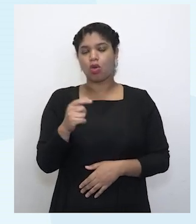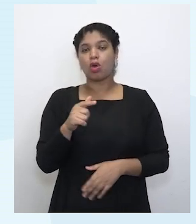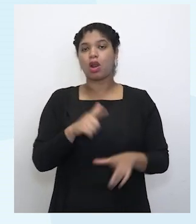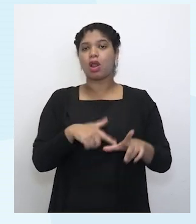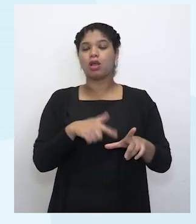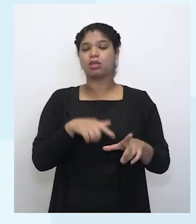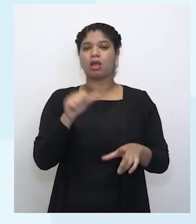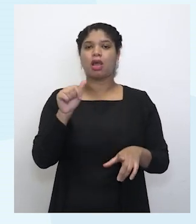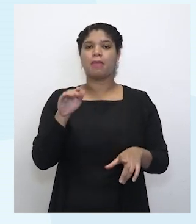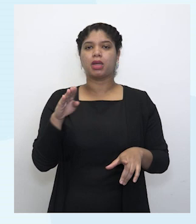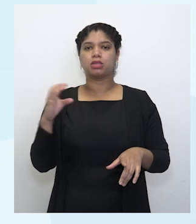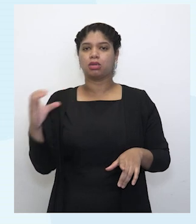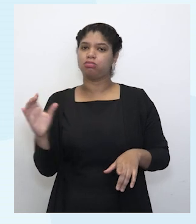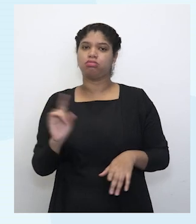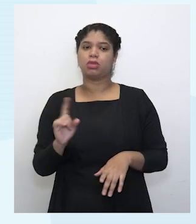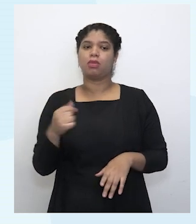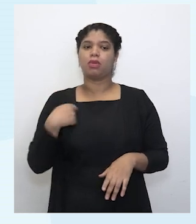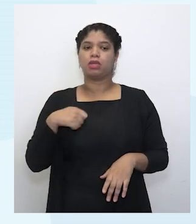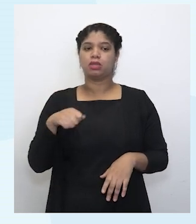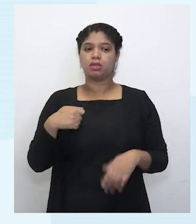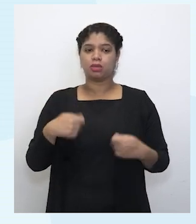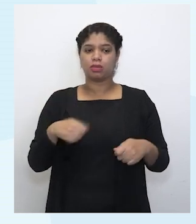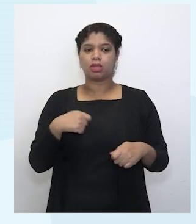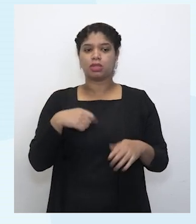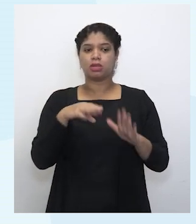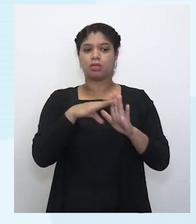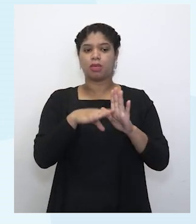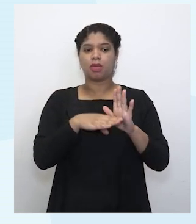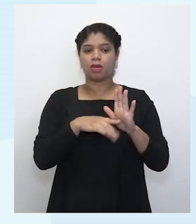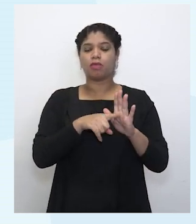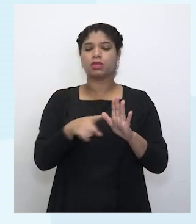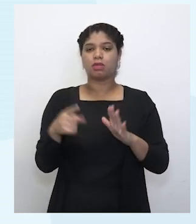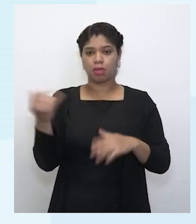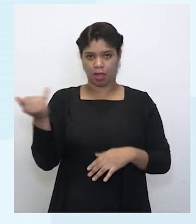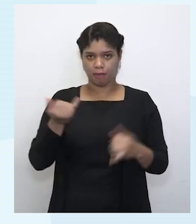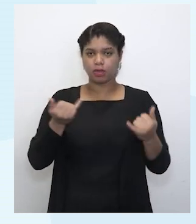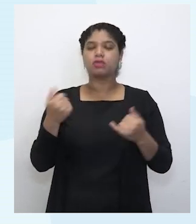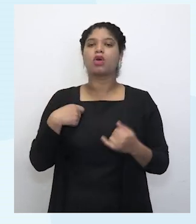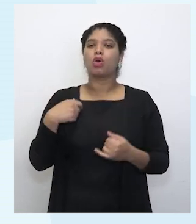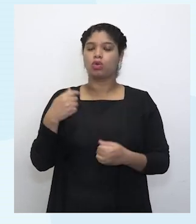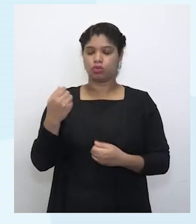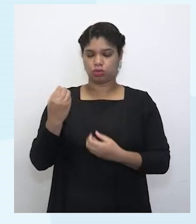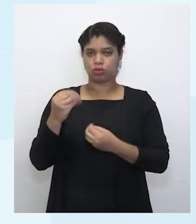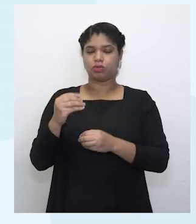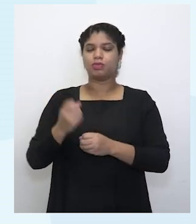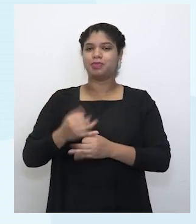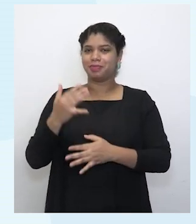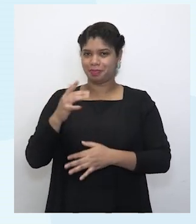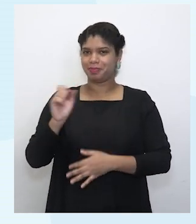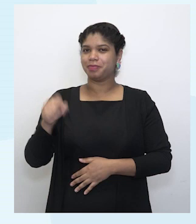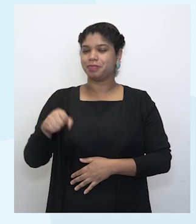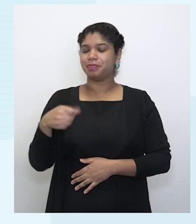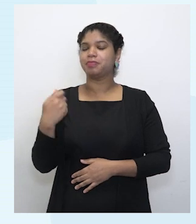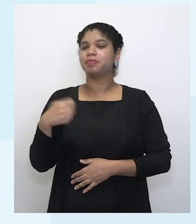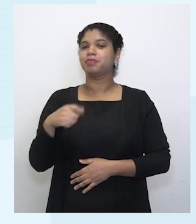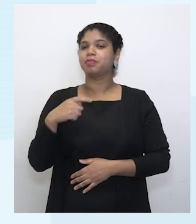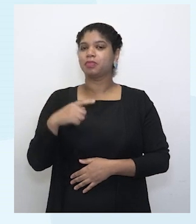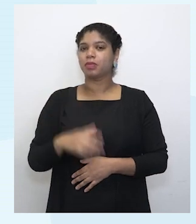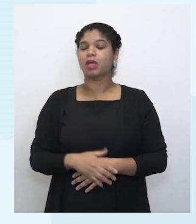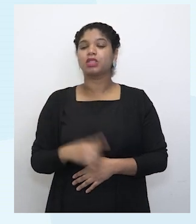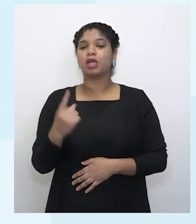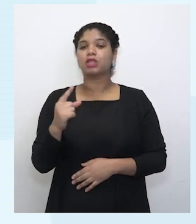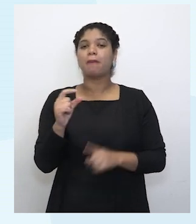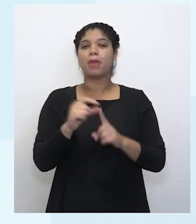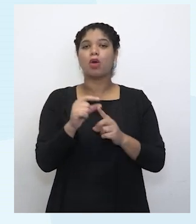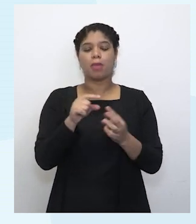gente precisa seguir essa ordem aí, que vocês bem disseram aí no chat também. Deve começar com uma polissílaba,